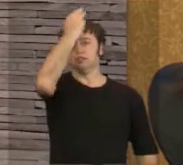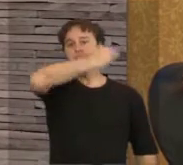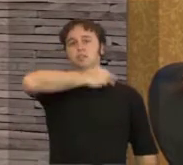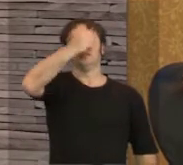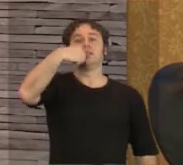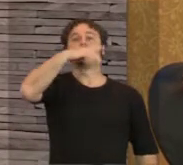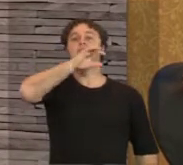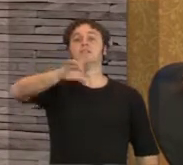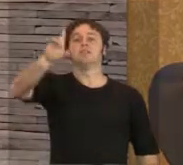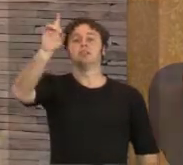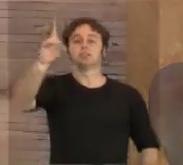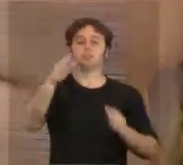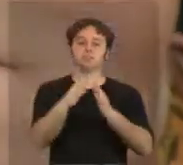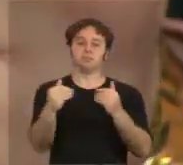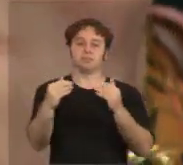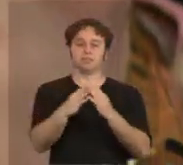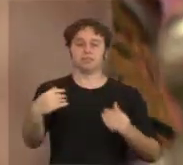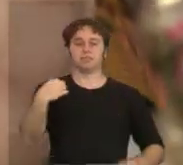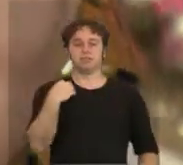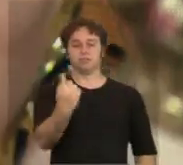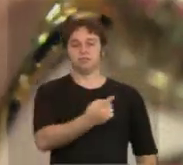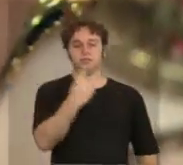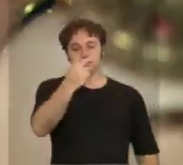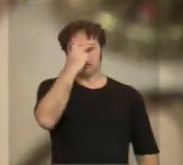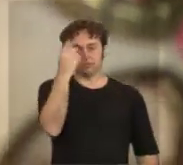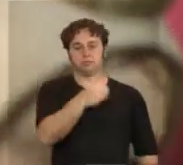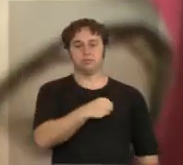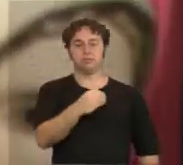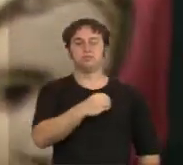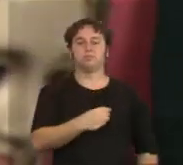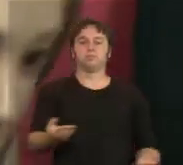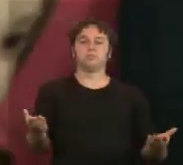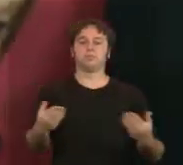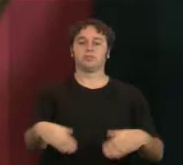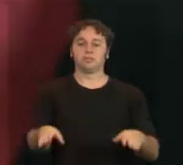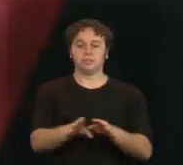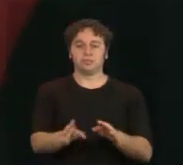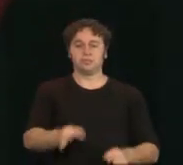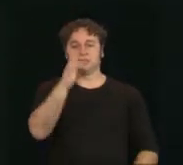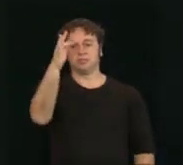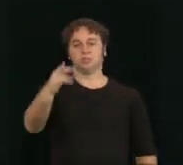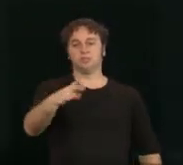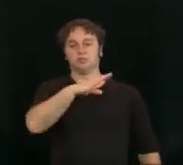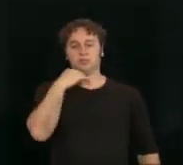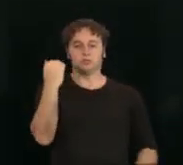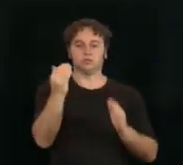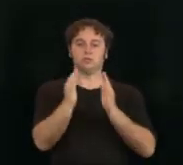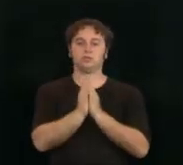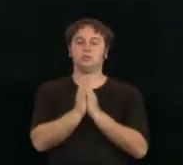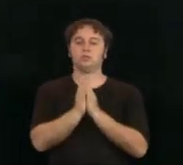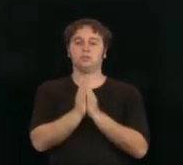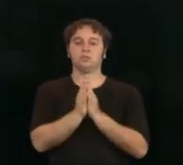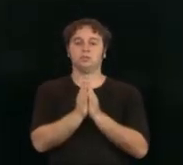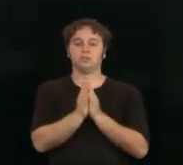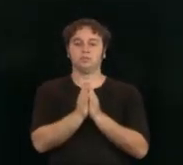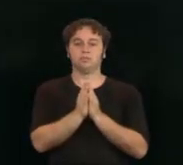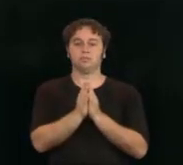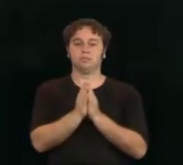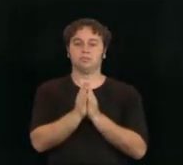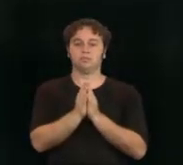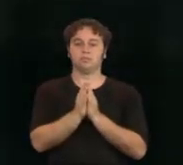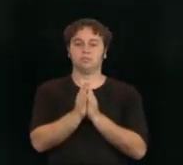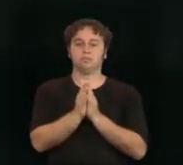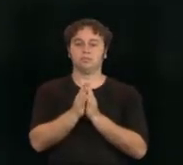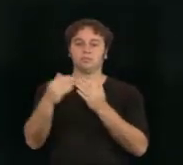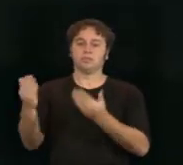ventre, Jesus. Santa Maria, Mãe de Deus, rogai por nós, pecadores, agora e na hora de nossa